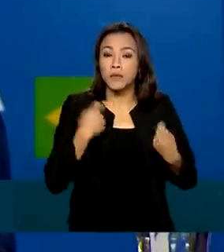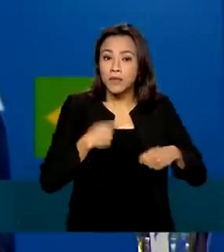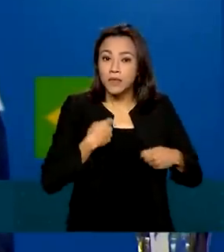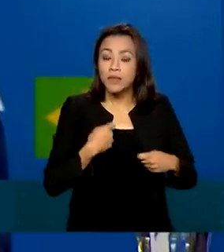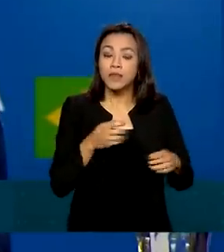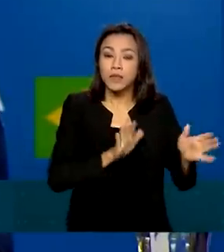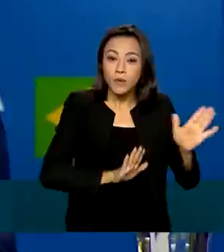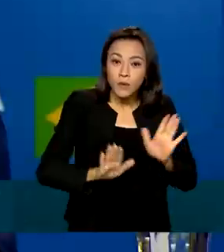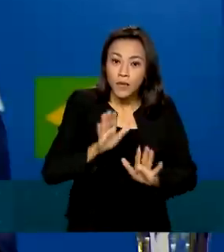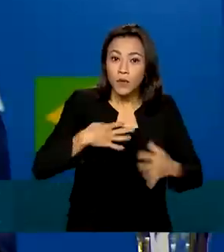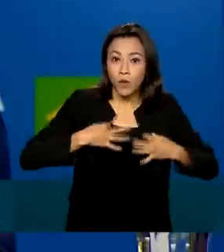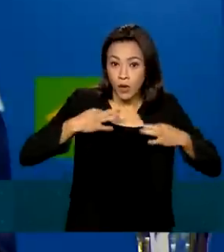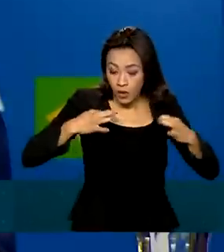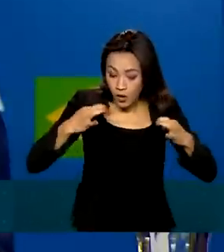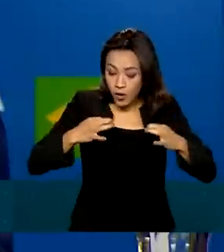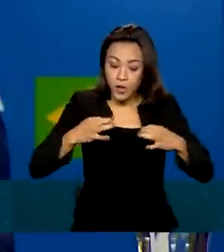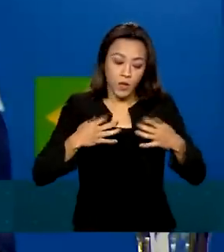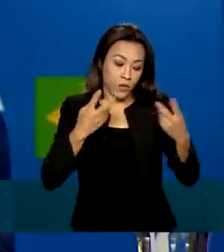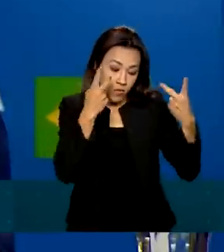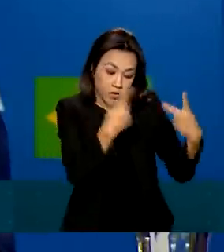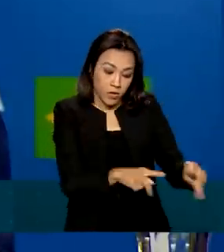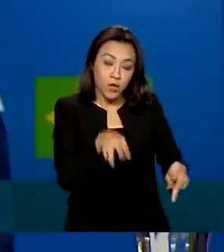tomados com